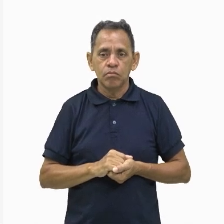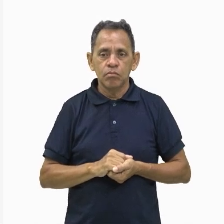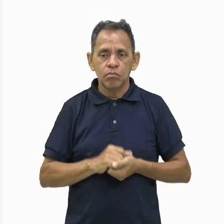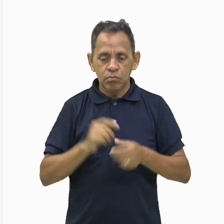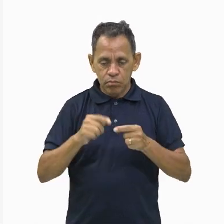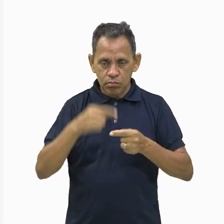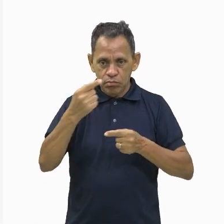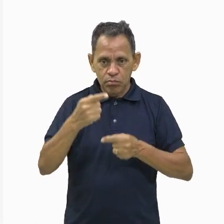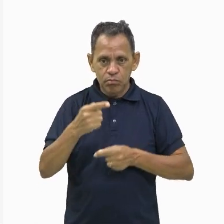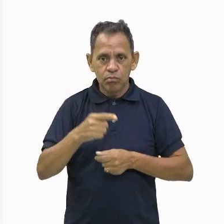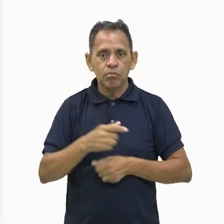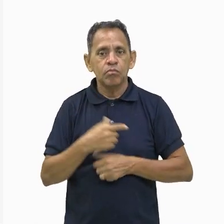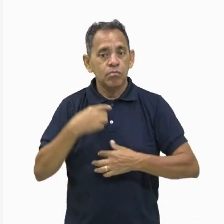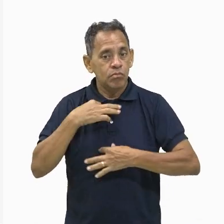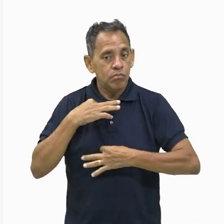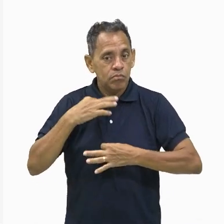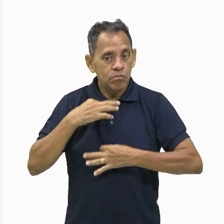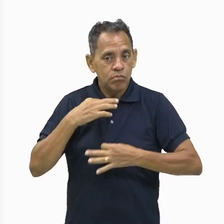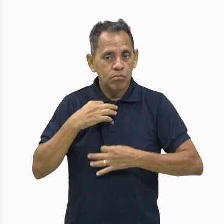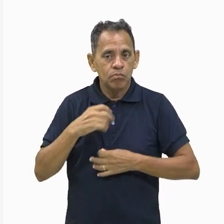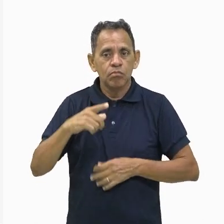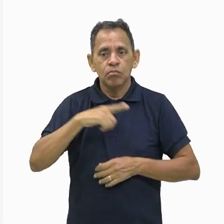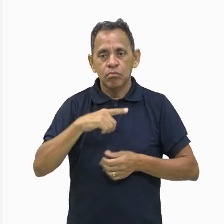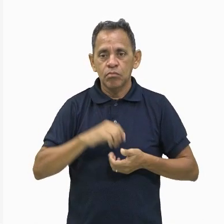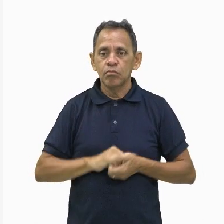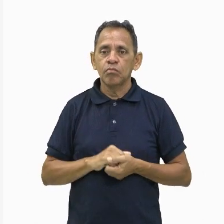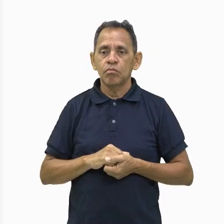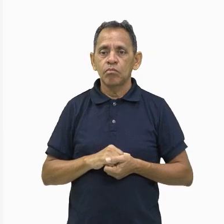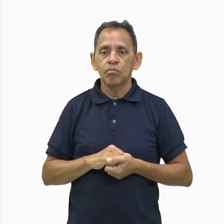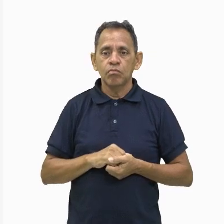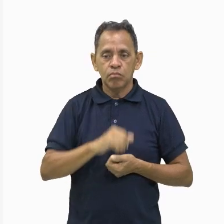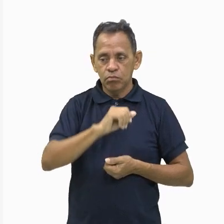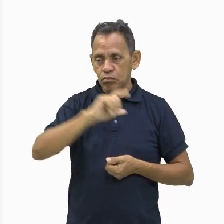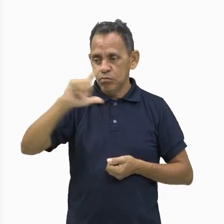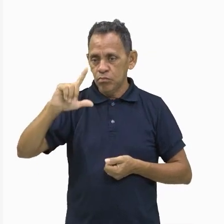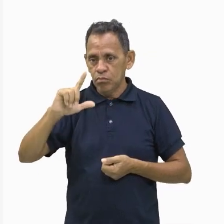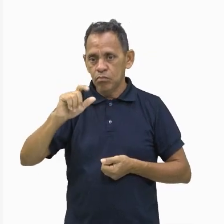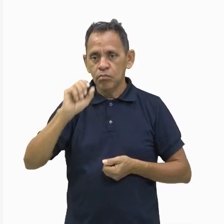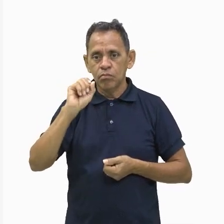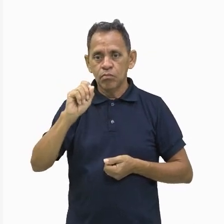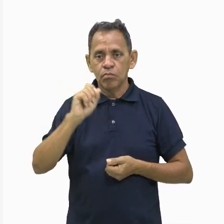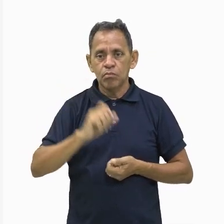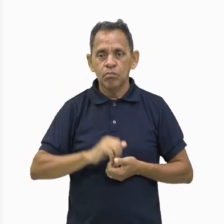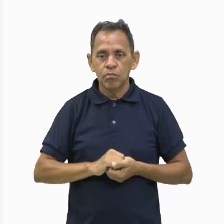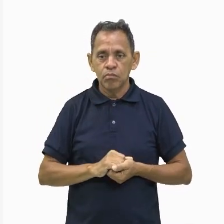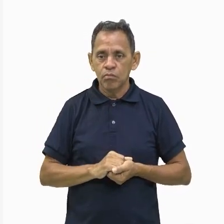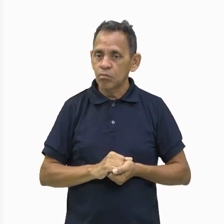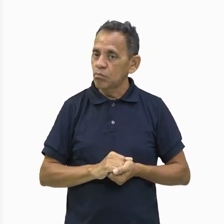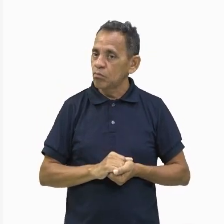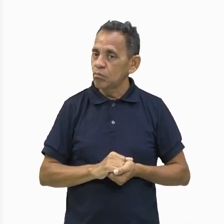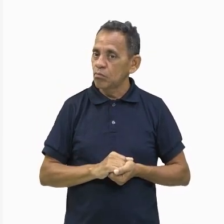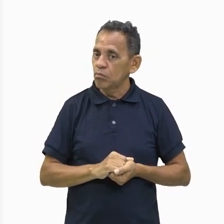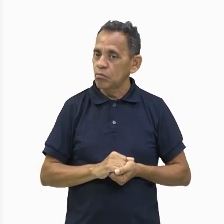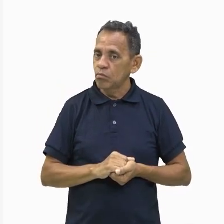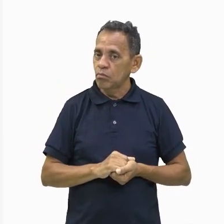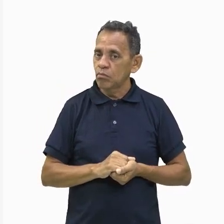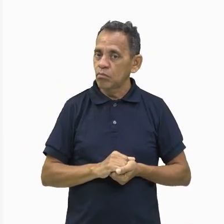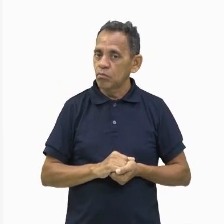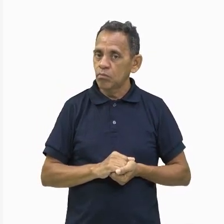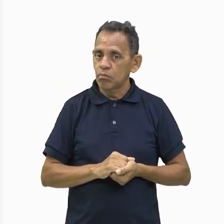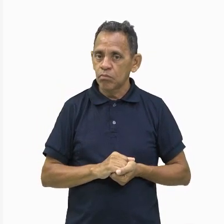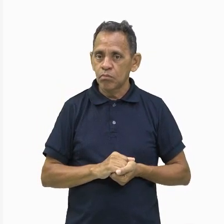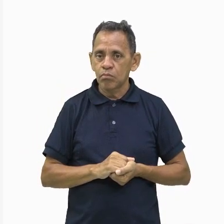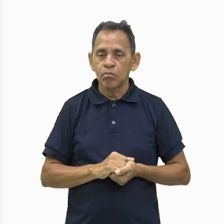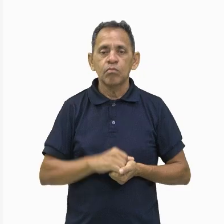em agosto, houve um aumento. Então, percentual de aumento agora. De quanto? De 8%. Qual o